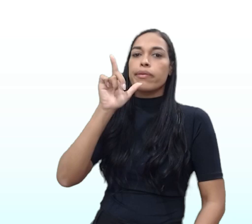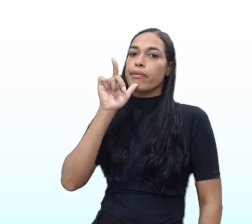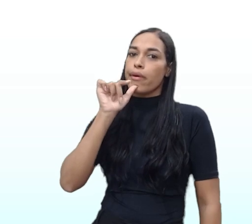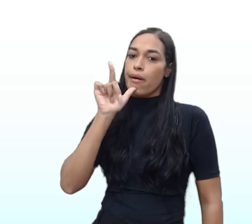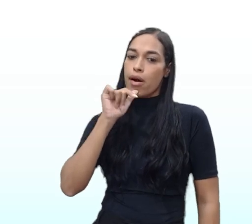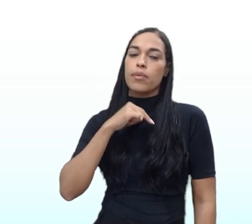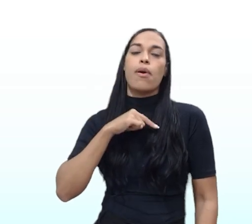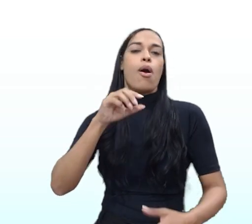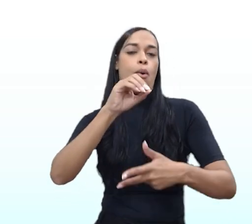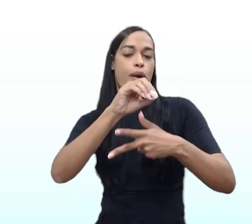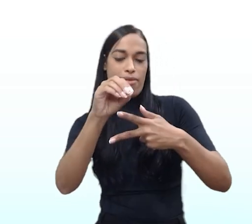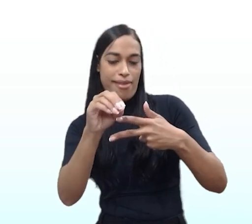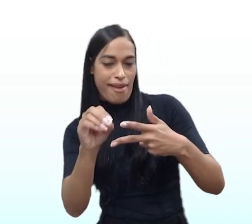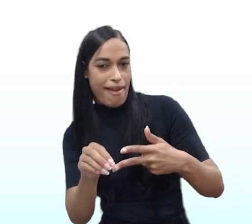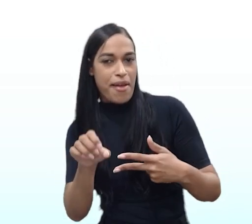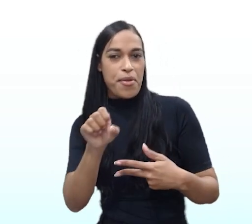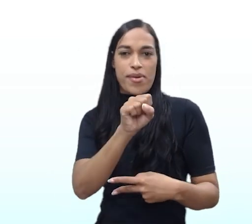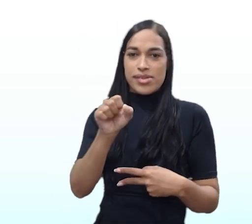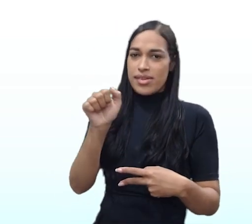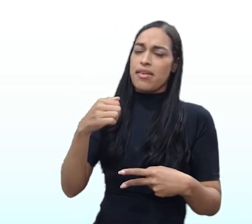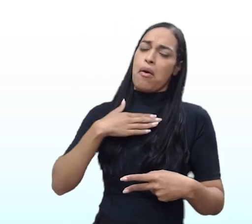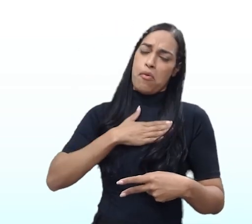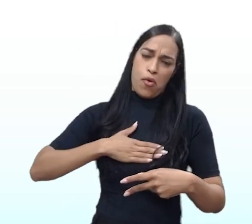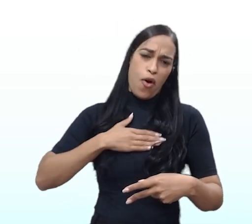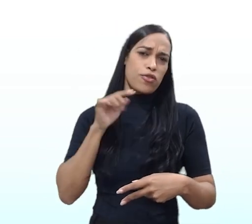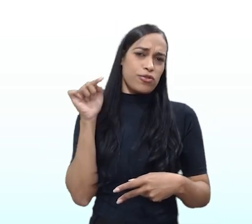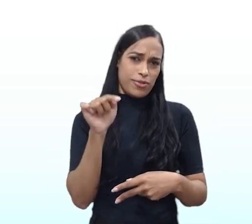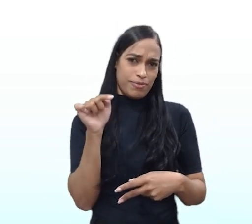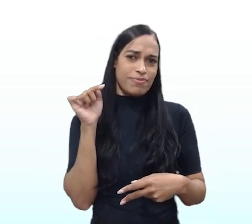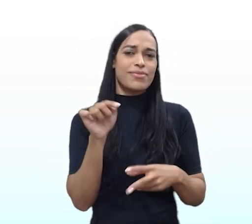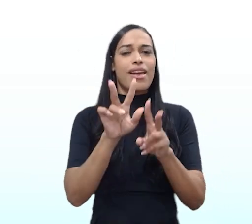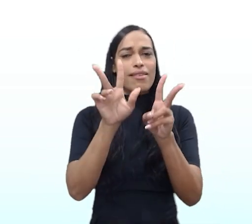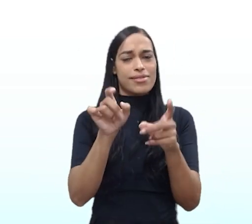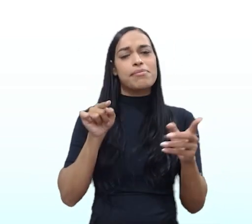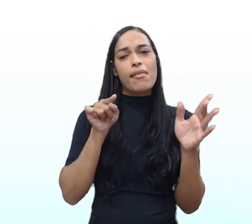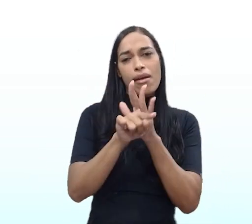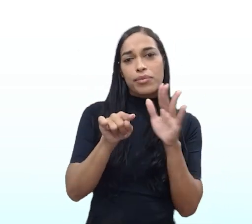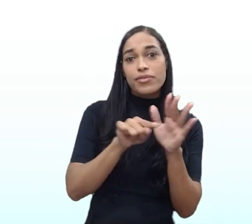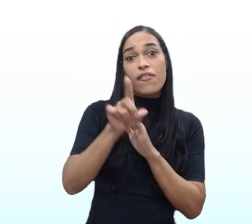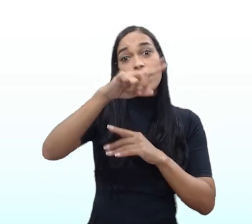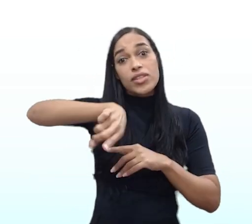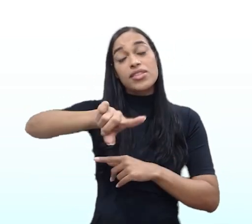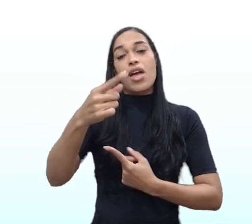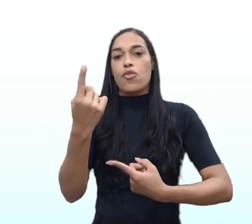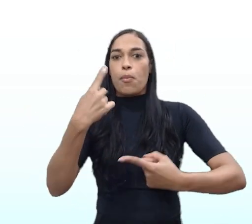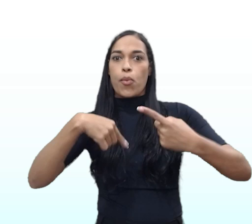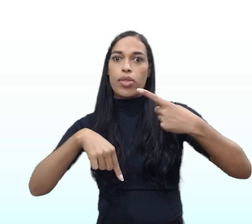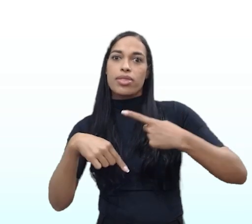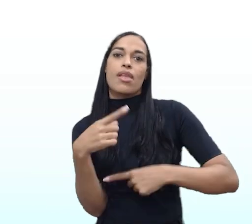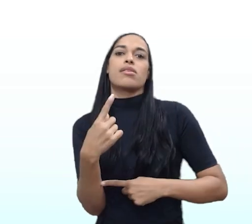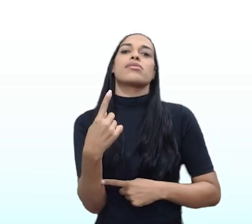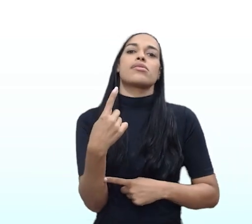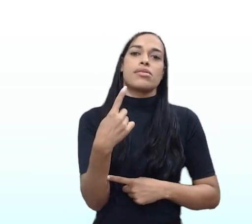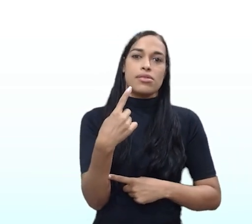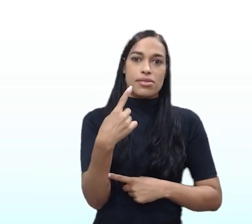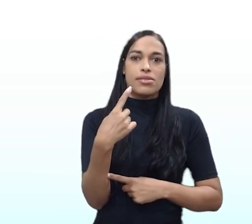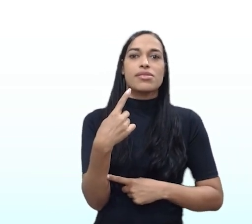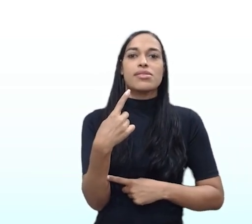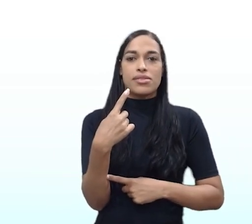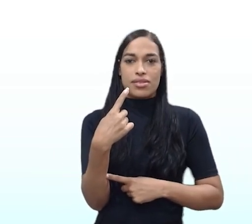tá? Tanto o Enem como o SSA, eles vão fazer com que você trabalhe as mudanças